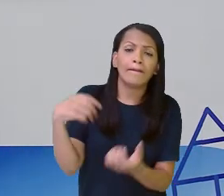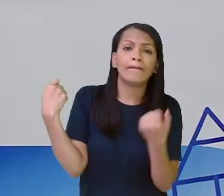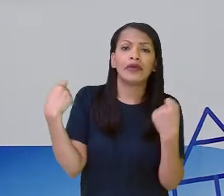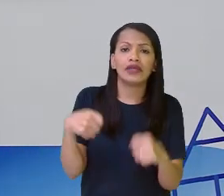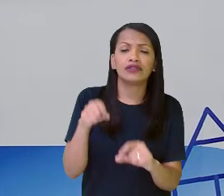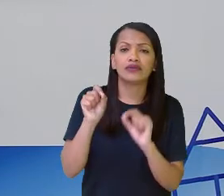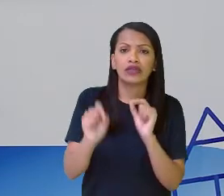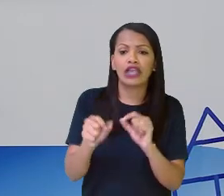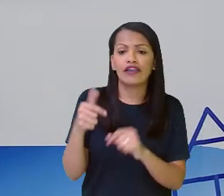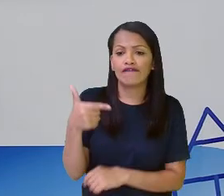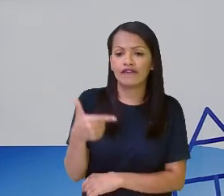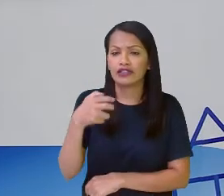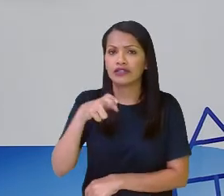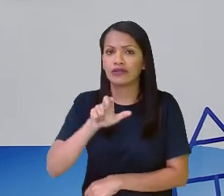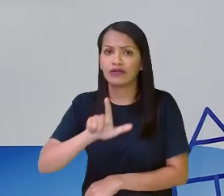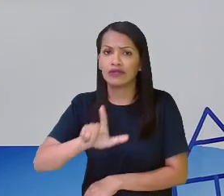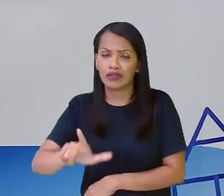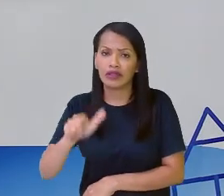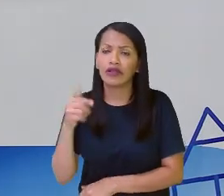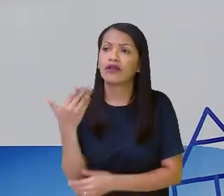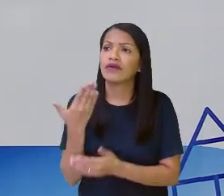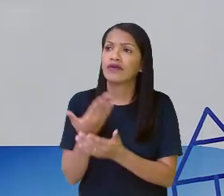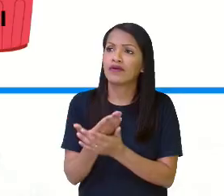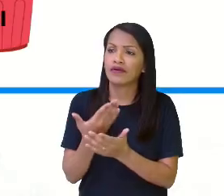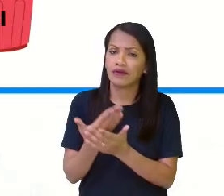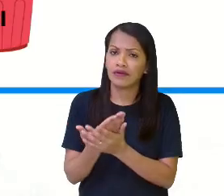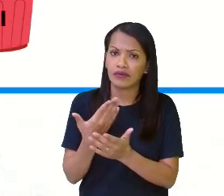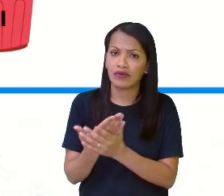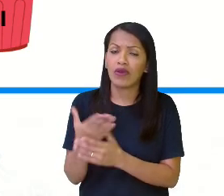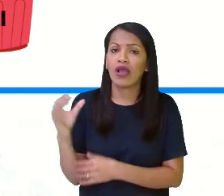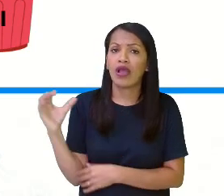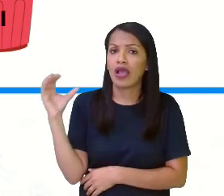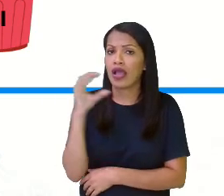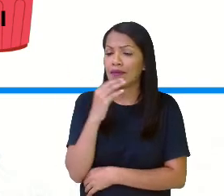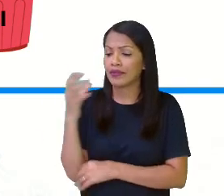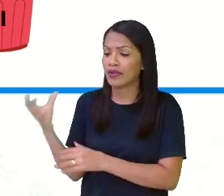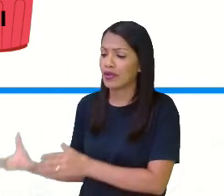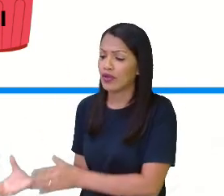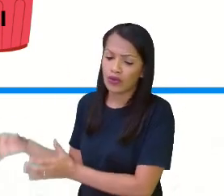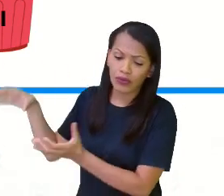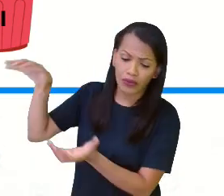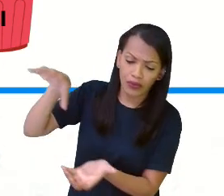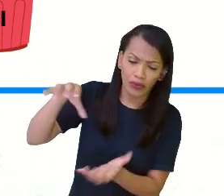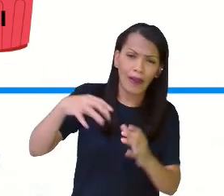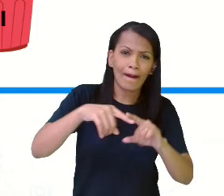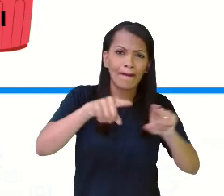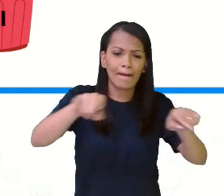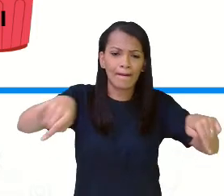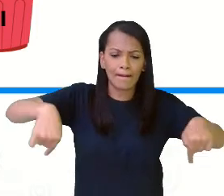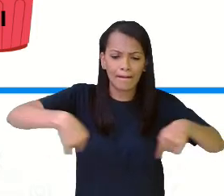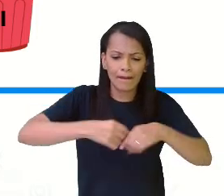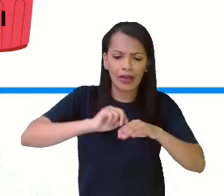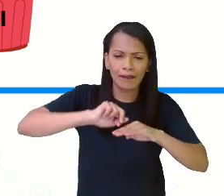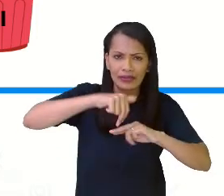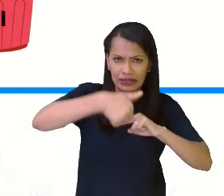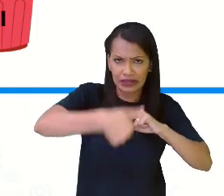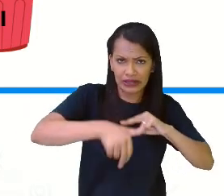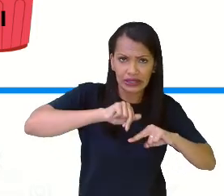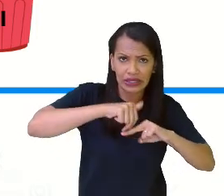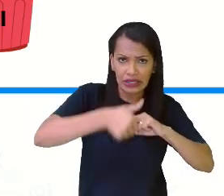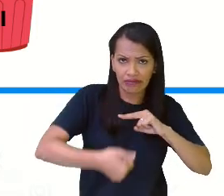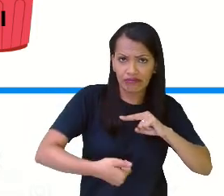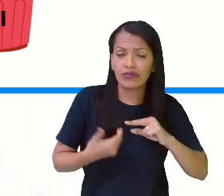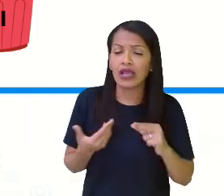Que baldes utilizará para encher com mais rapidez essa piscina? Responde para mim rapidinho.